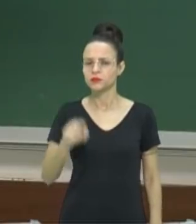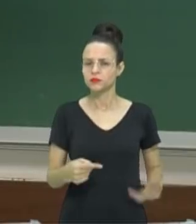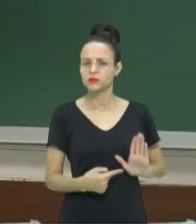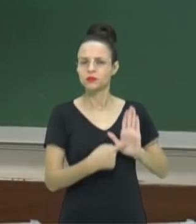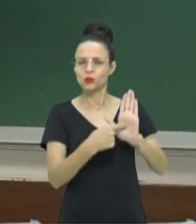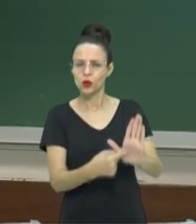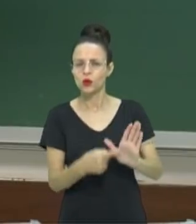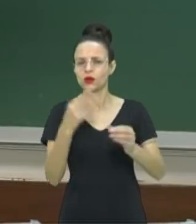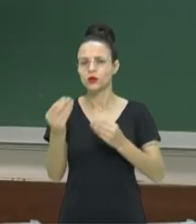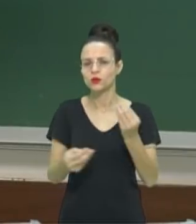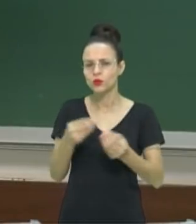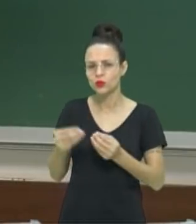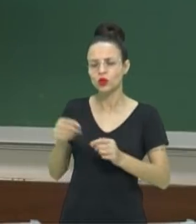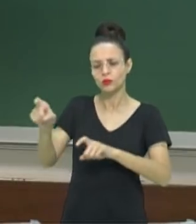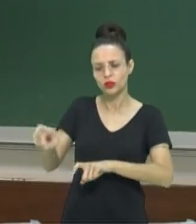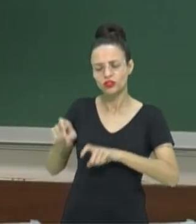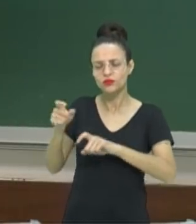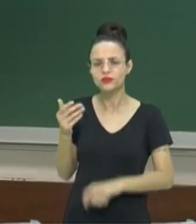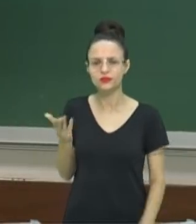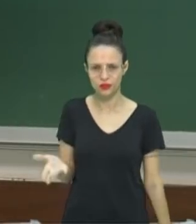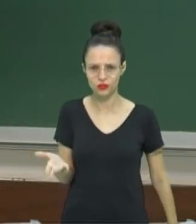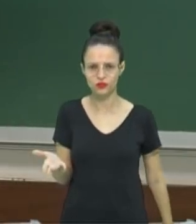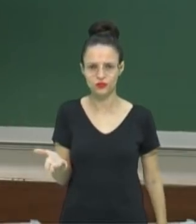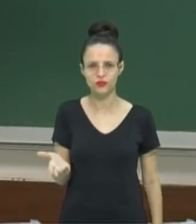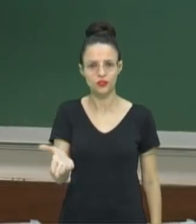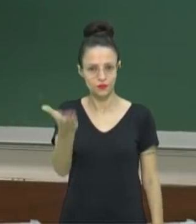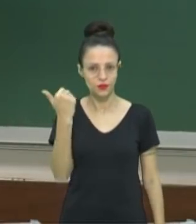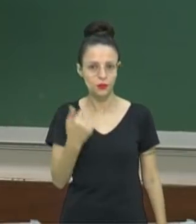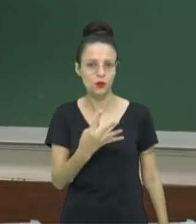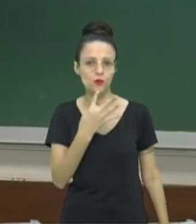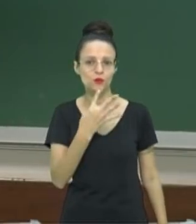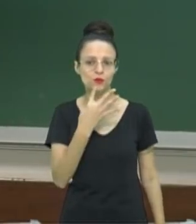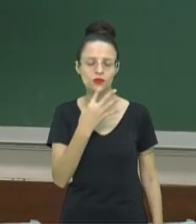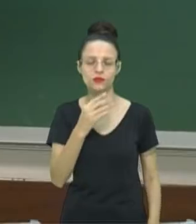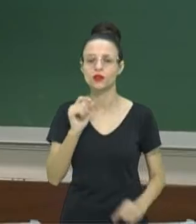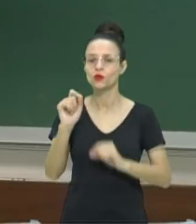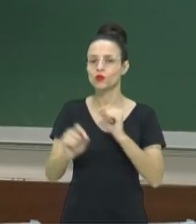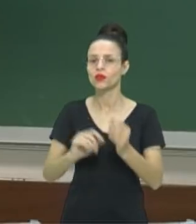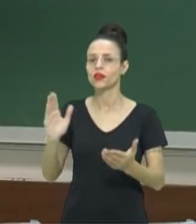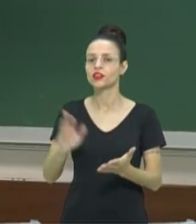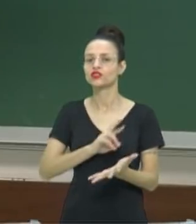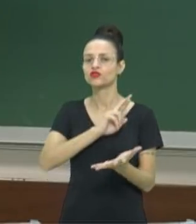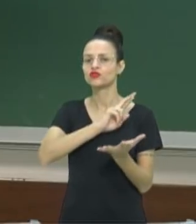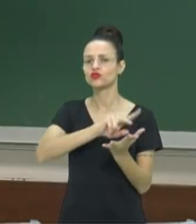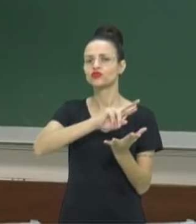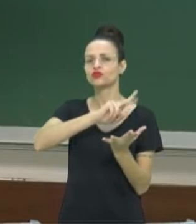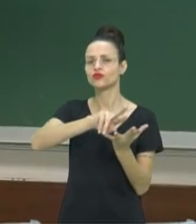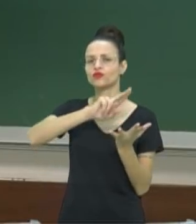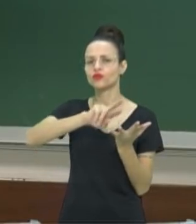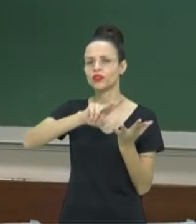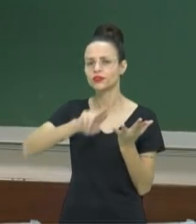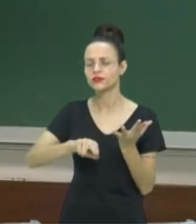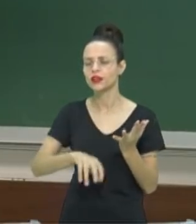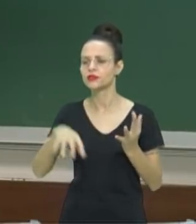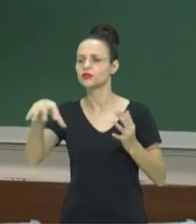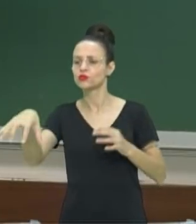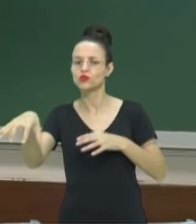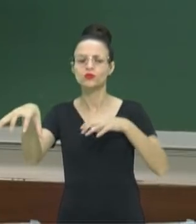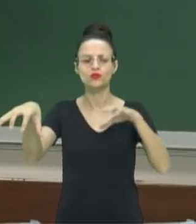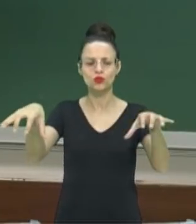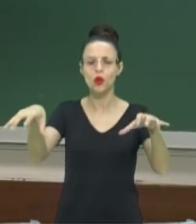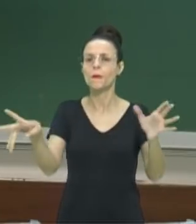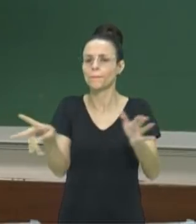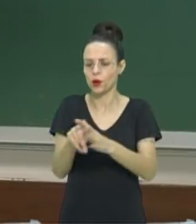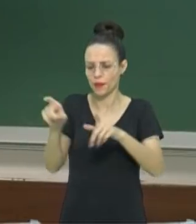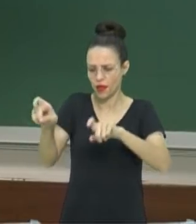desenha como a atividade acontece, vamos dizer assim? Vamos conhecer ali. Qual é essa diversidade ali, esses dois setores, né?